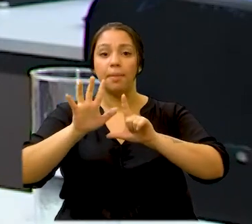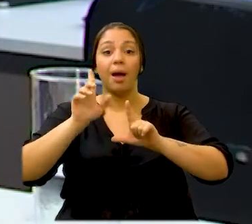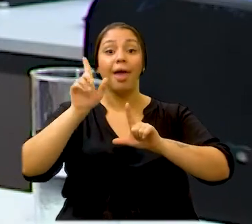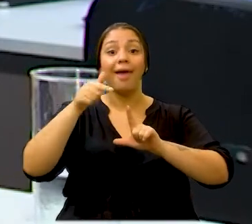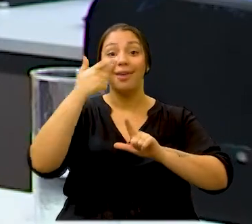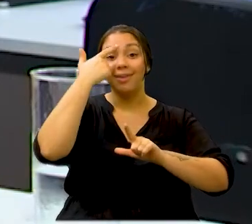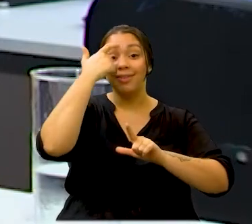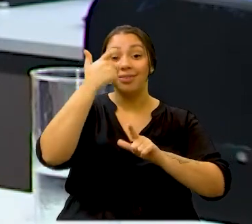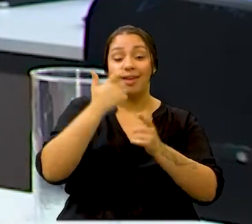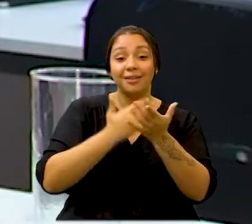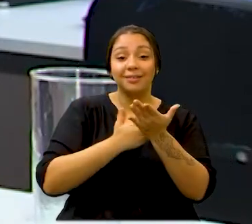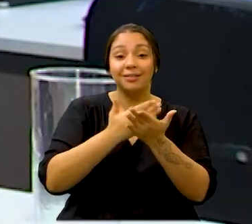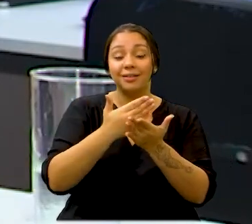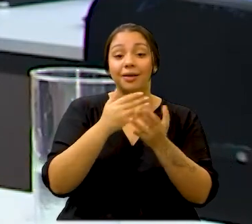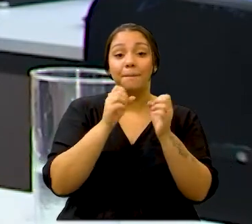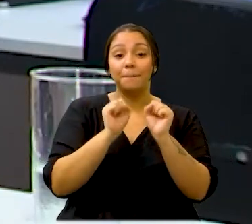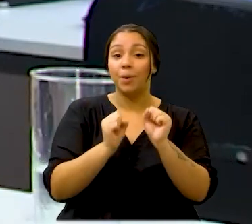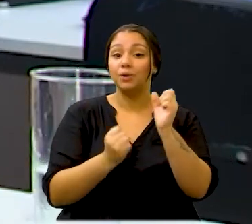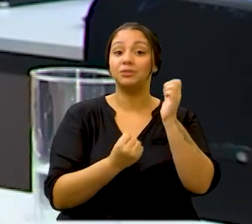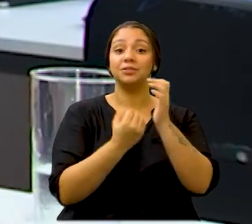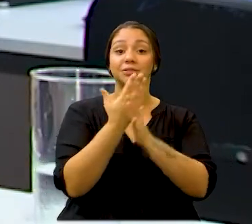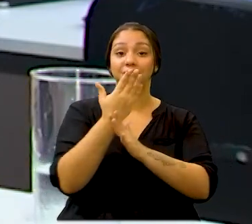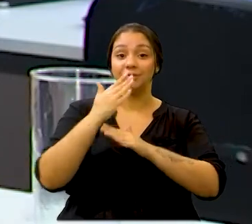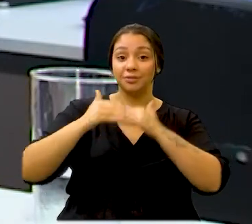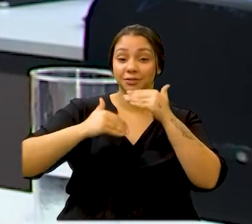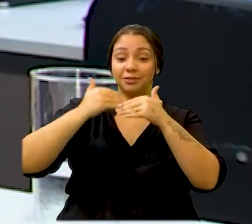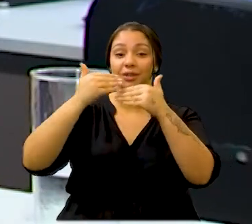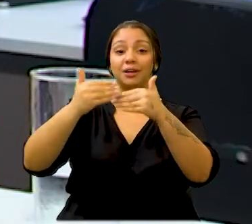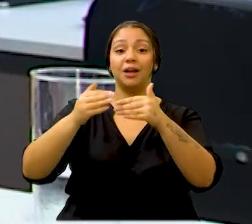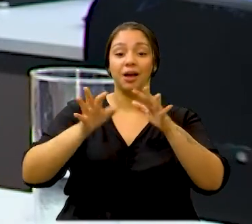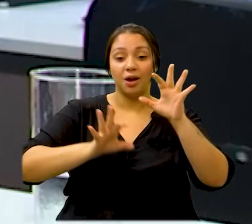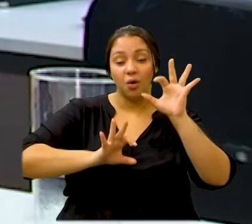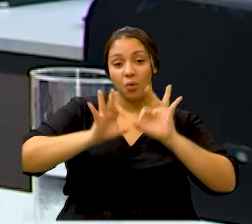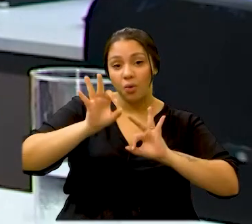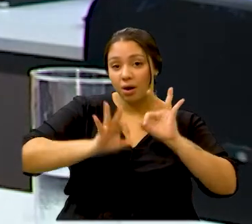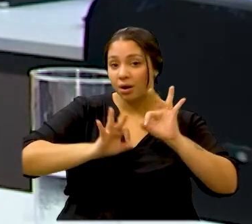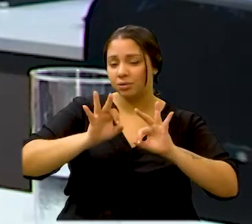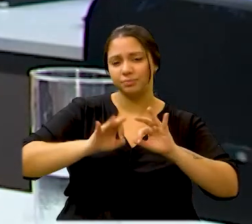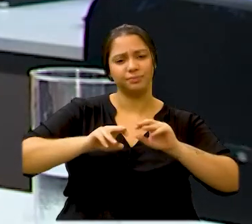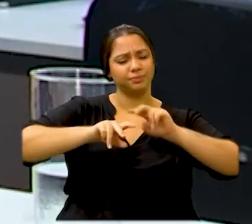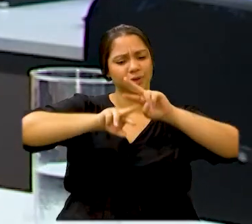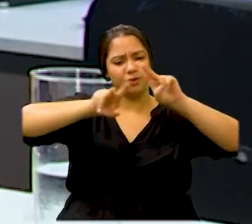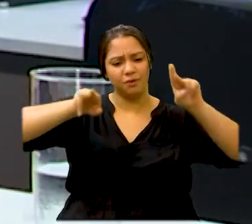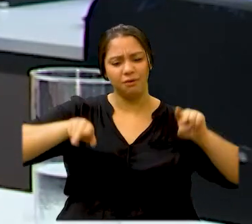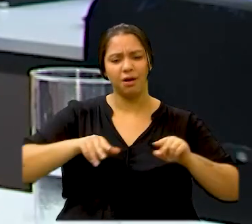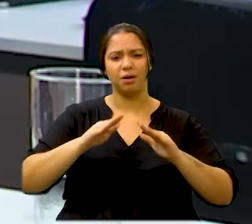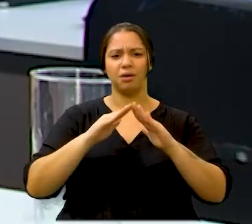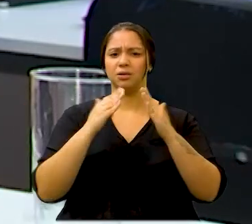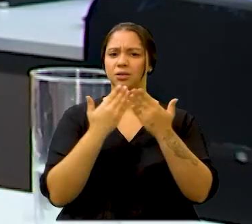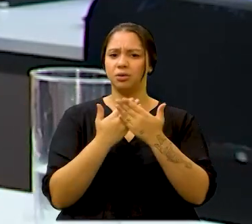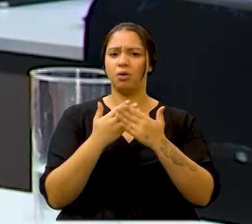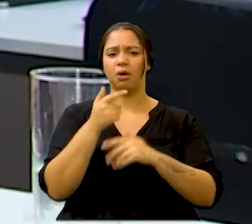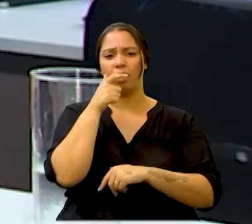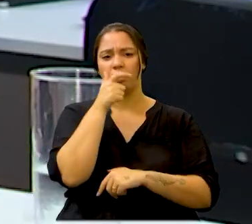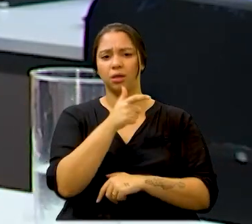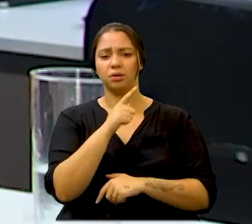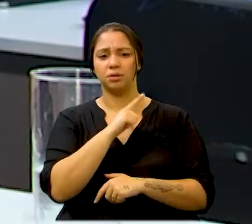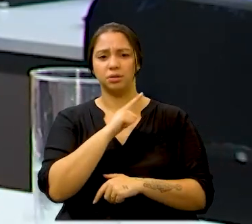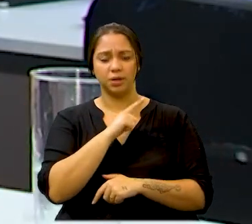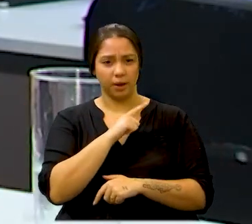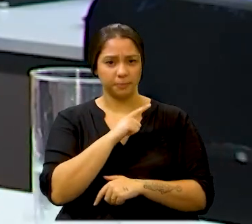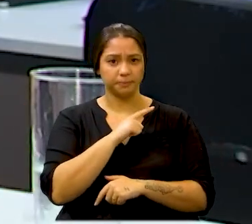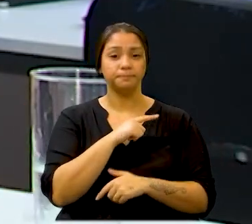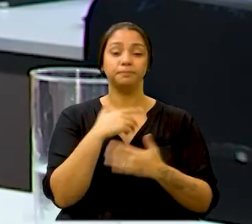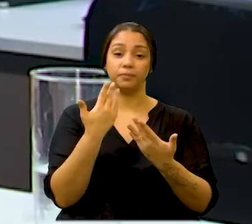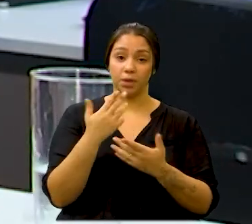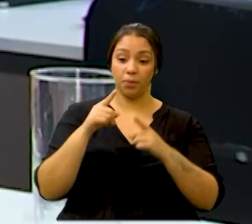ideias iniciais que podem ser produzidas, construídas em termos de organização em qualquer outra escola que tiver